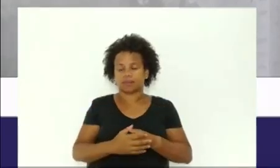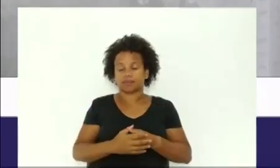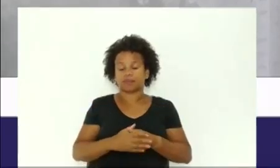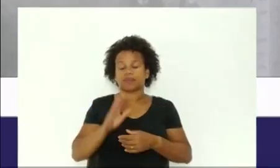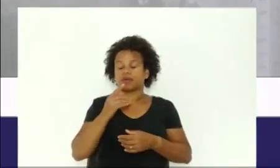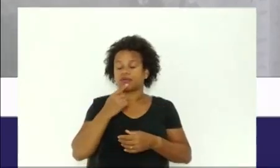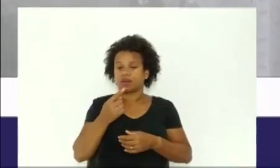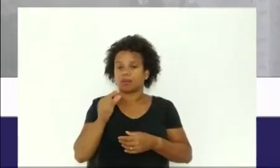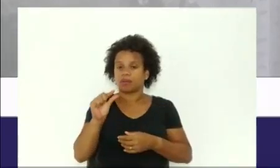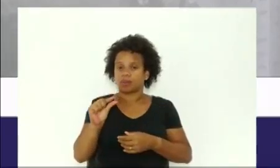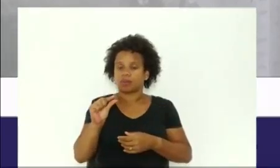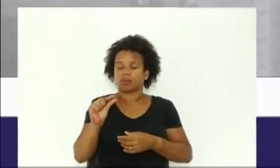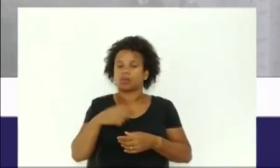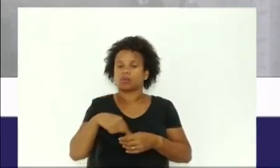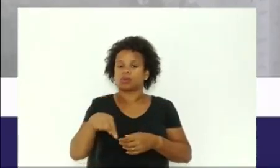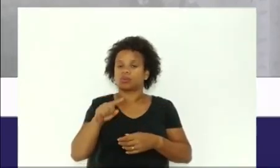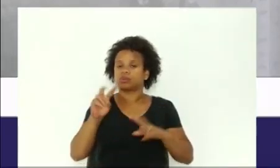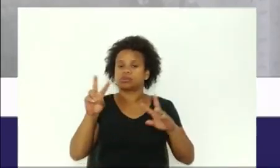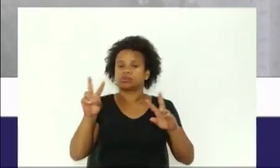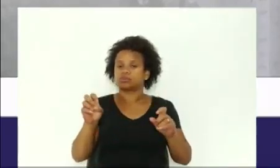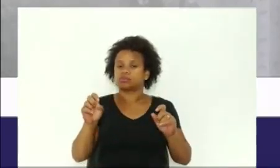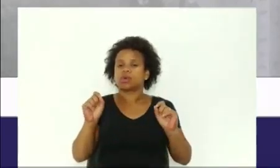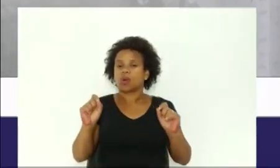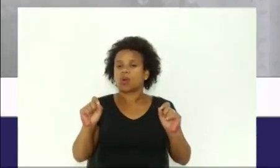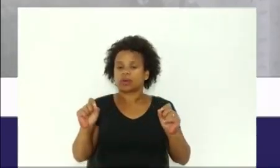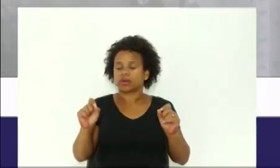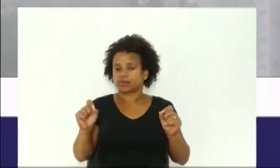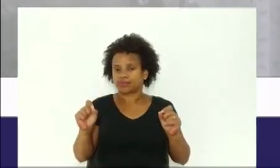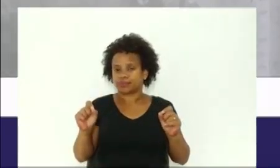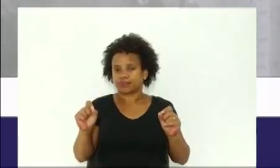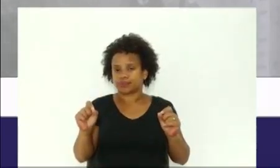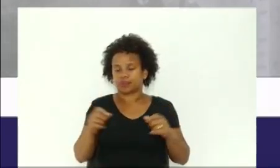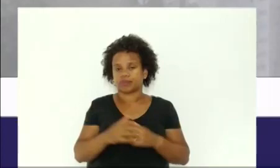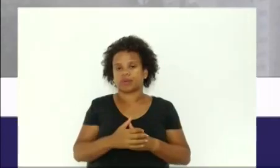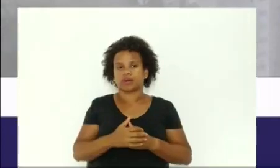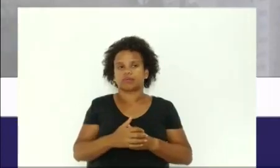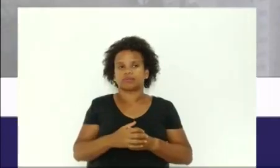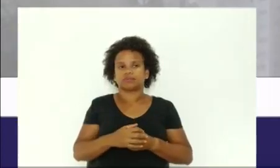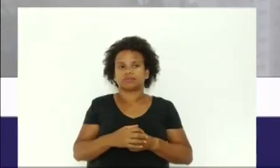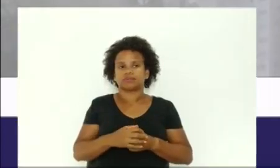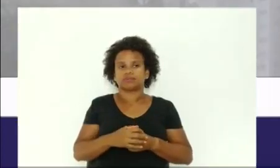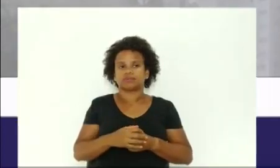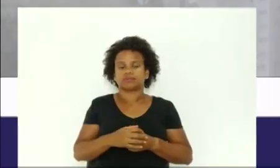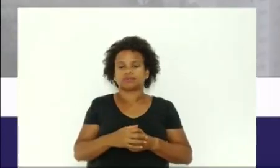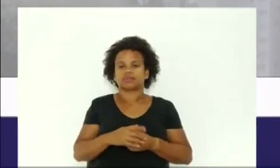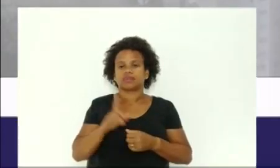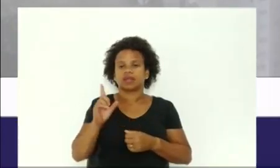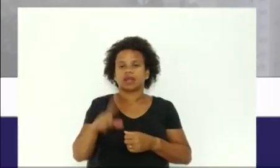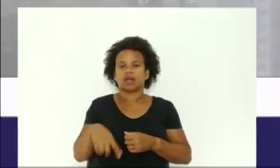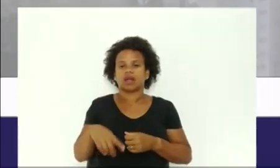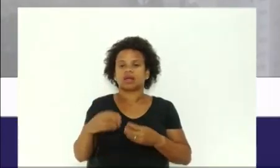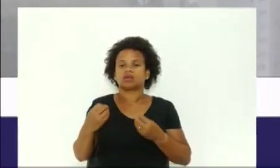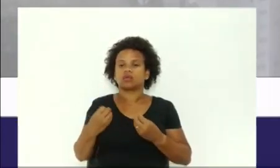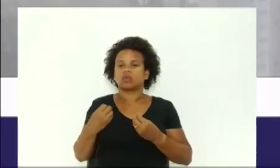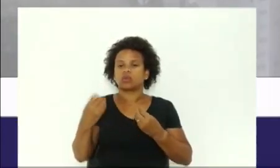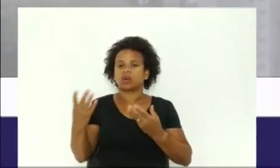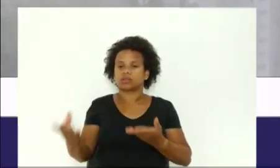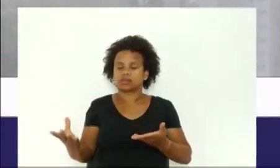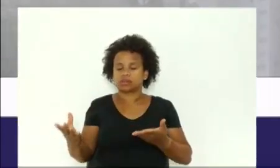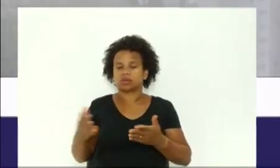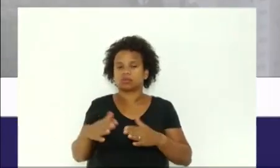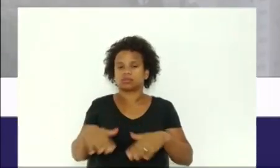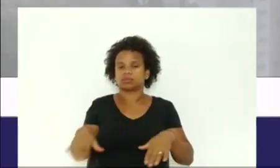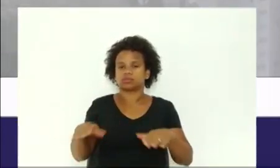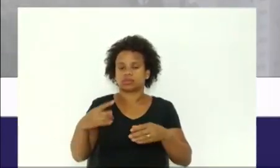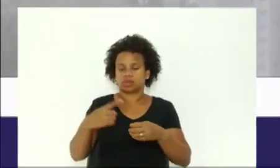estamos tratando de fato. Estamos tratando aqui de uma doação para a nossa cidade,